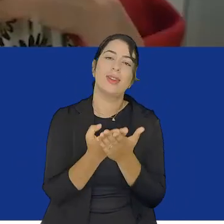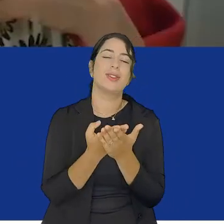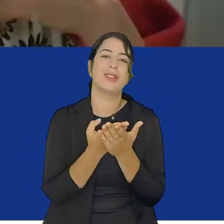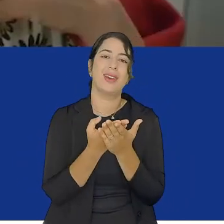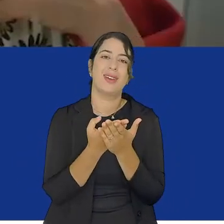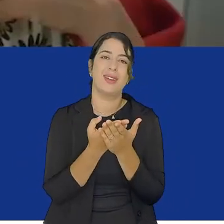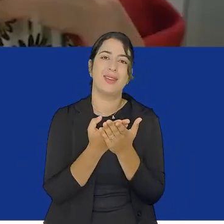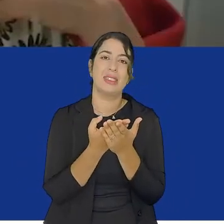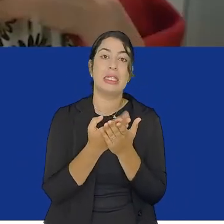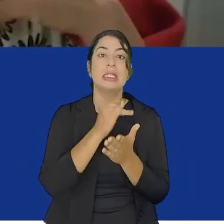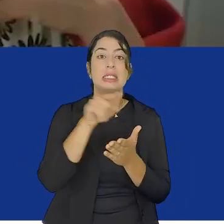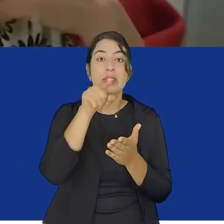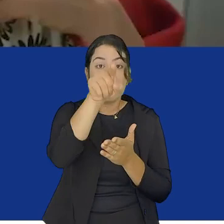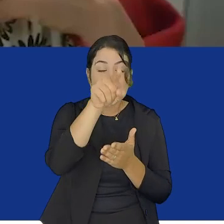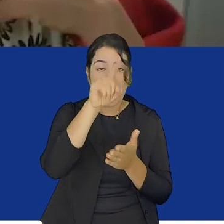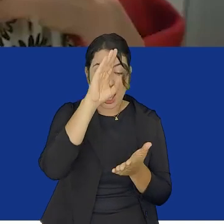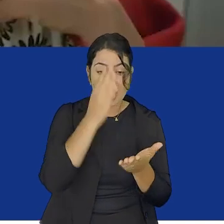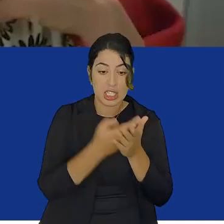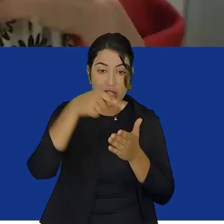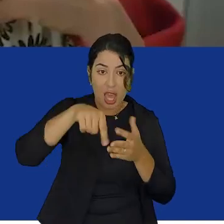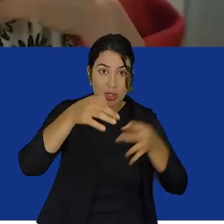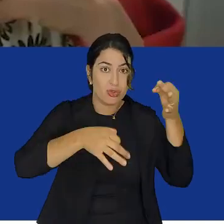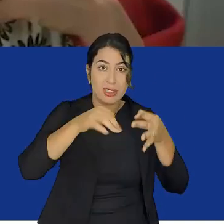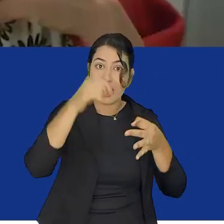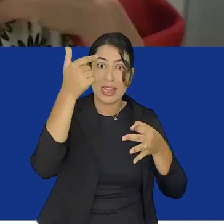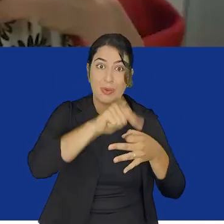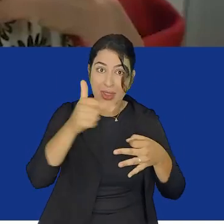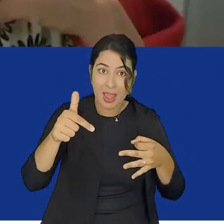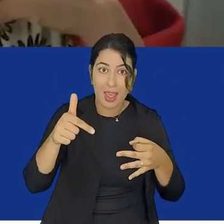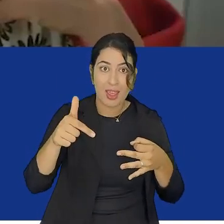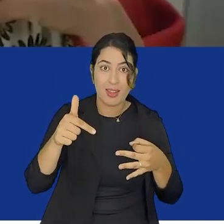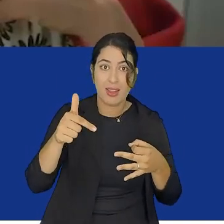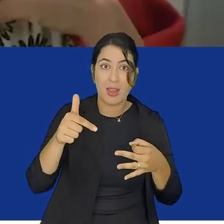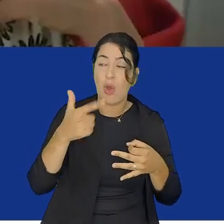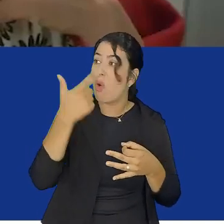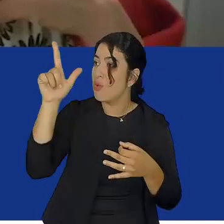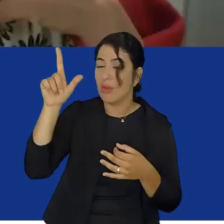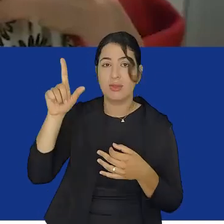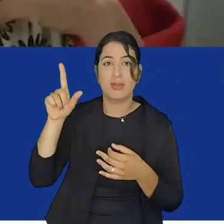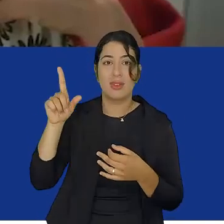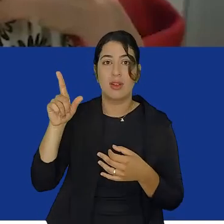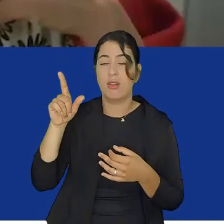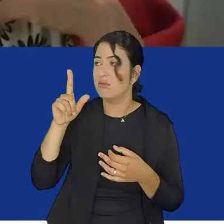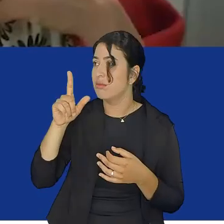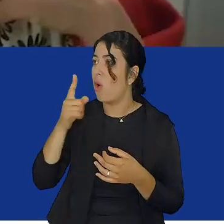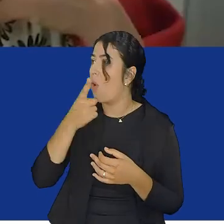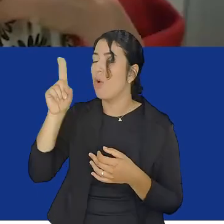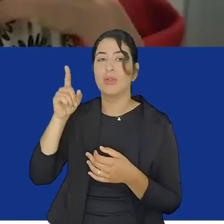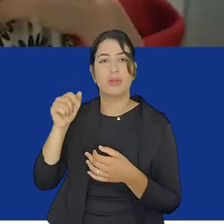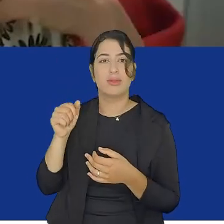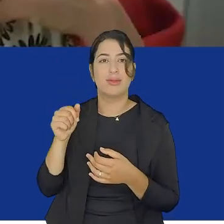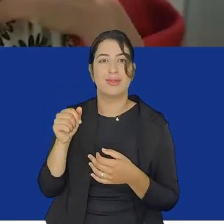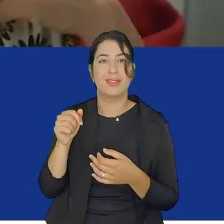a tua vida, se direcione para algum lugar aonde você possa ir com fé. Se for para vir sem fé, não venha para esse lugar. Não